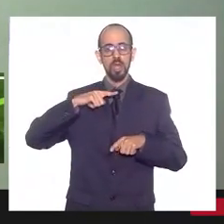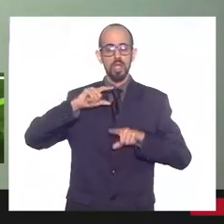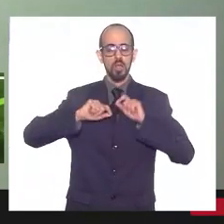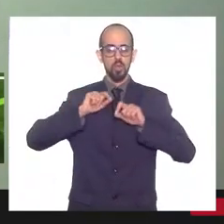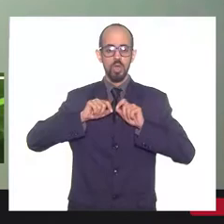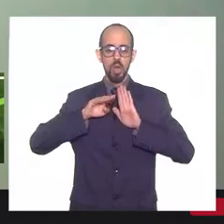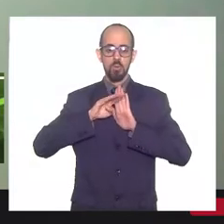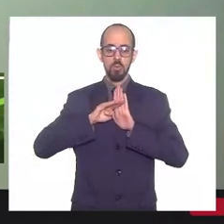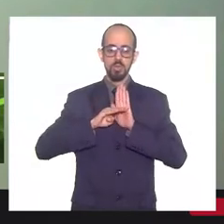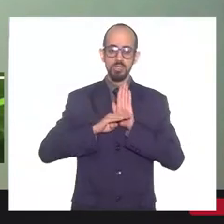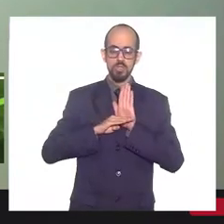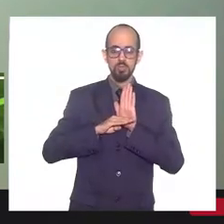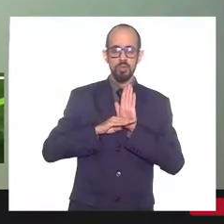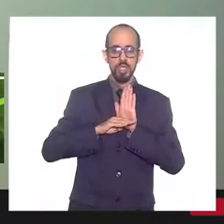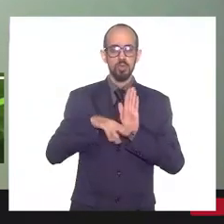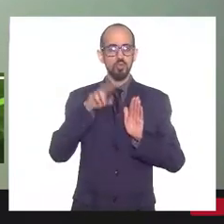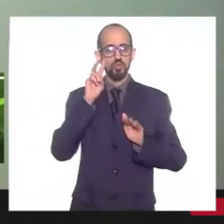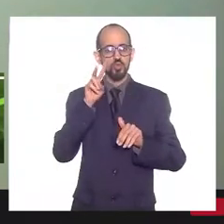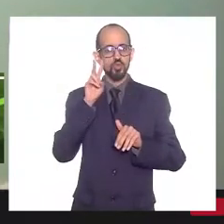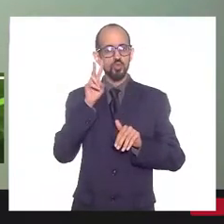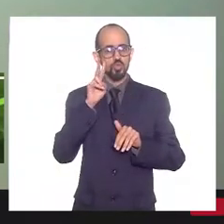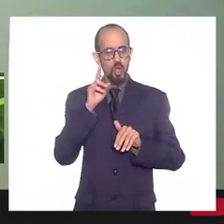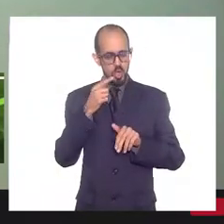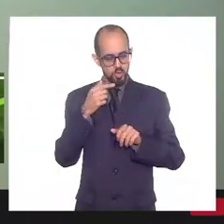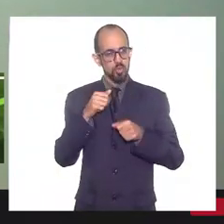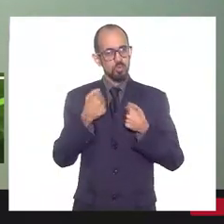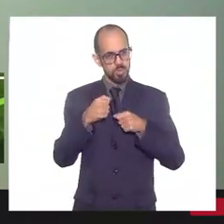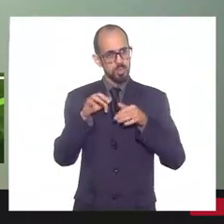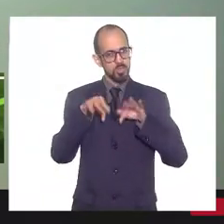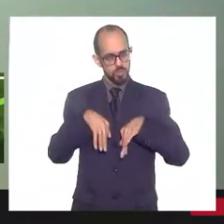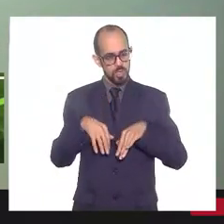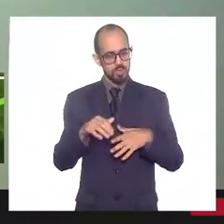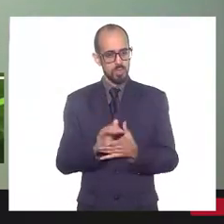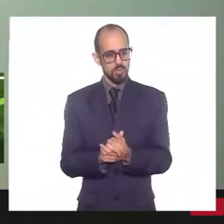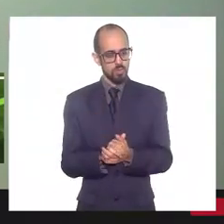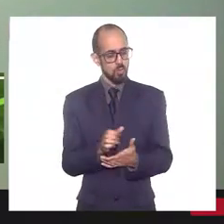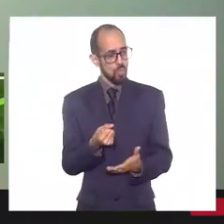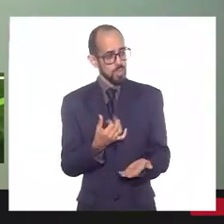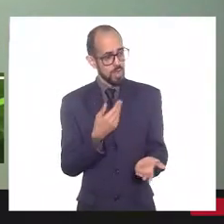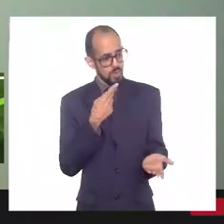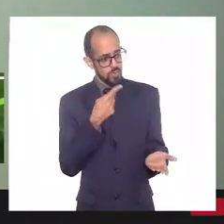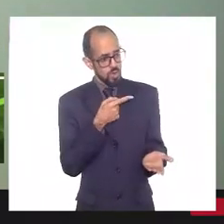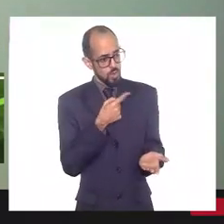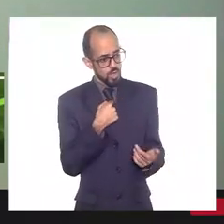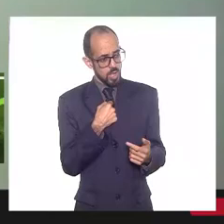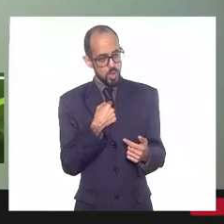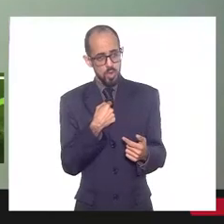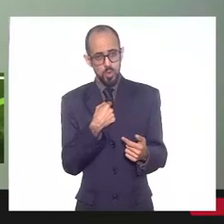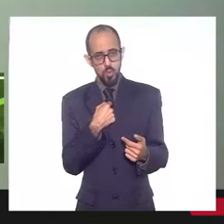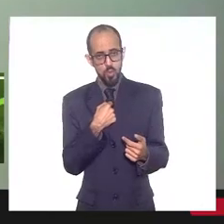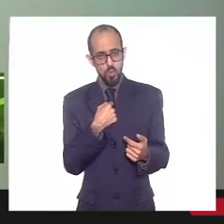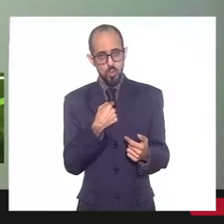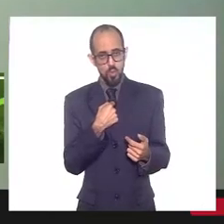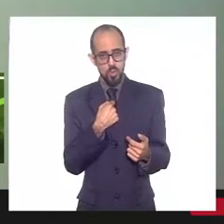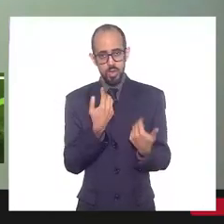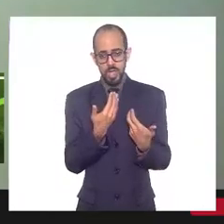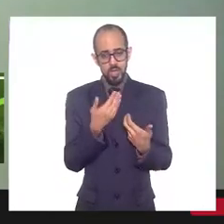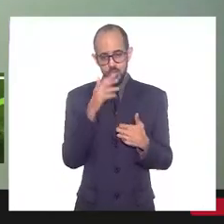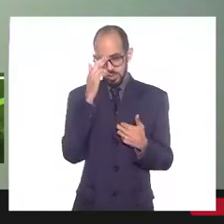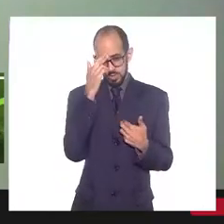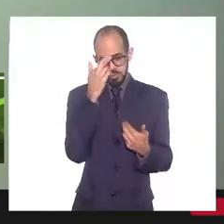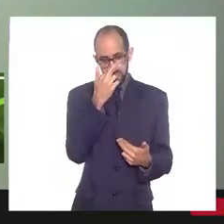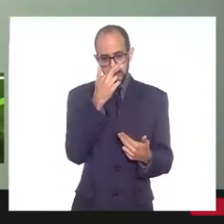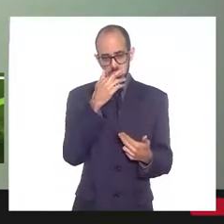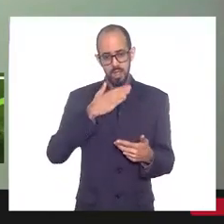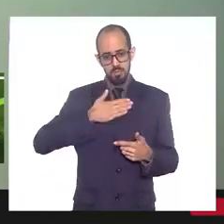procedimento histórico pode ser com sede concluído E aí quando ela diz o águia eu quero respeitar a